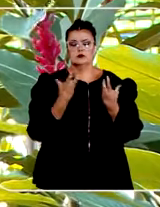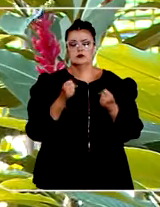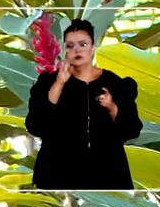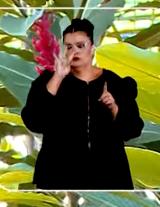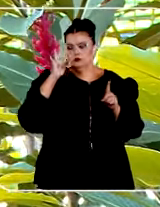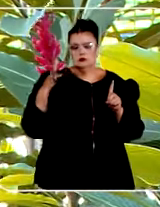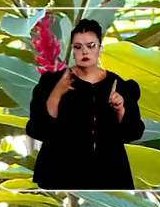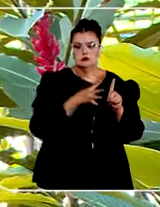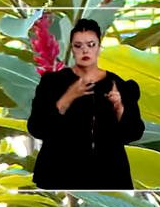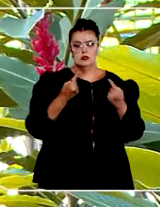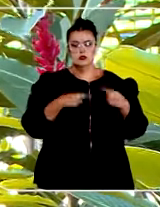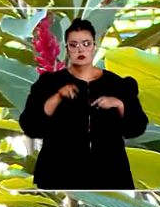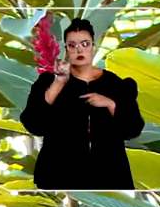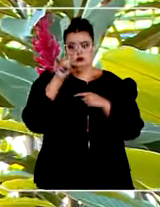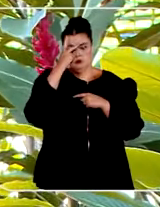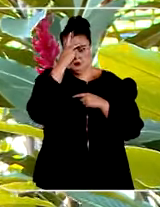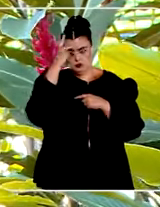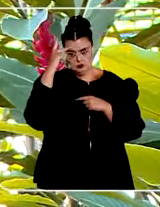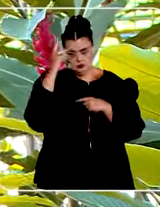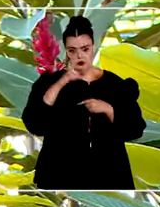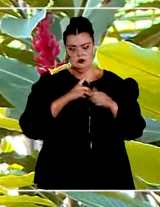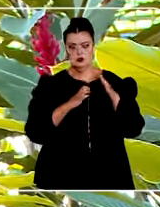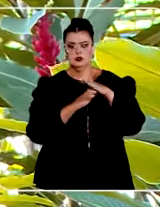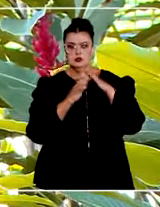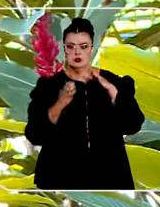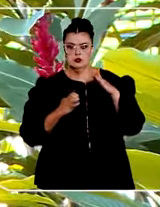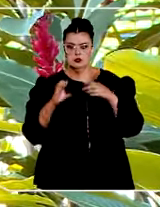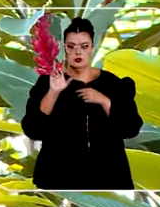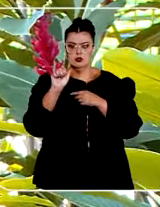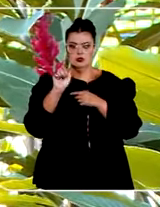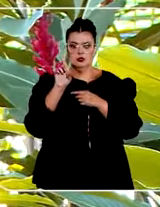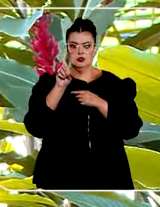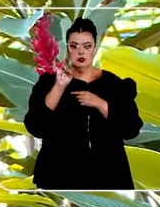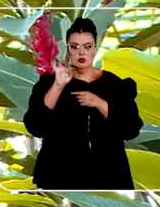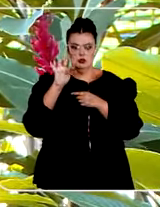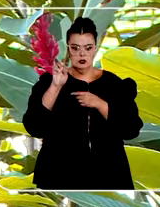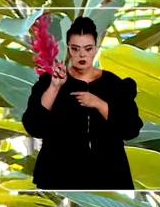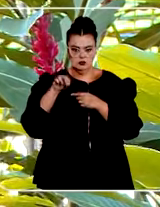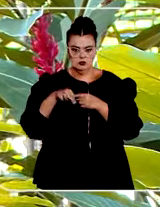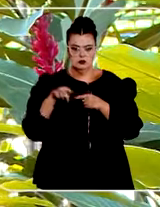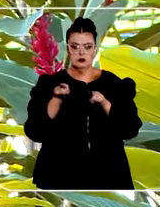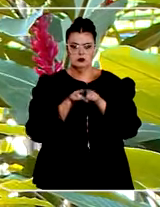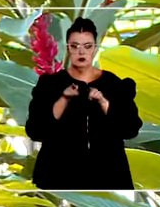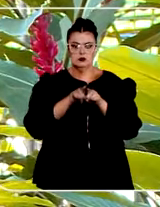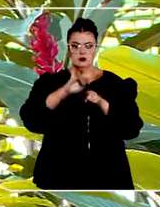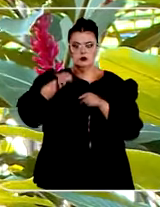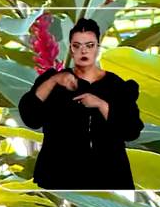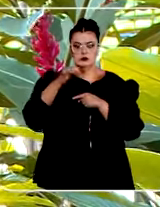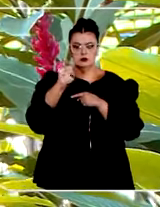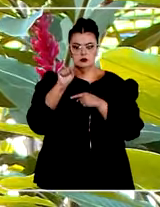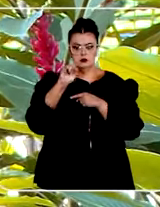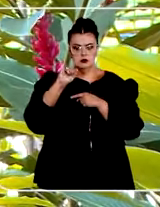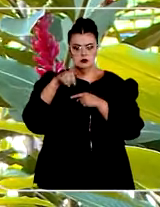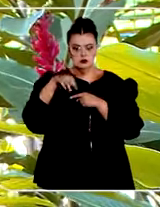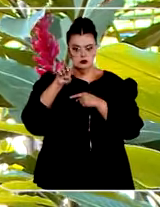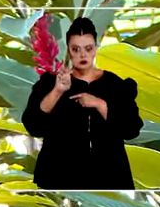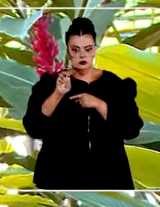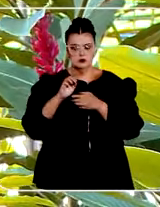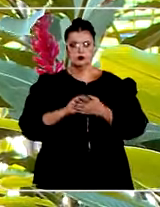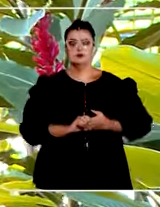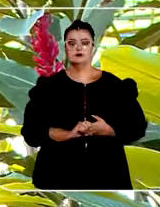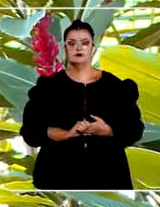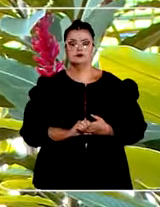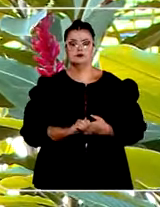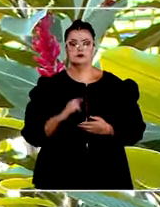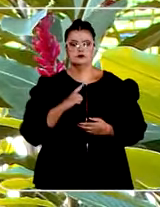denúncia contra outras cinco pessoas incluindo os empresários Adaílton maturino dos Santos e geciane Souza maturino dos